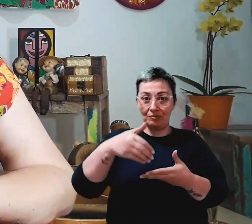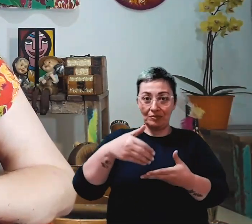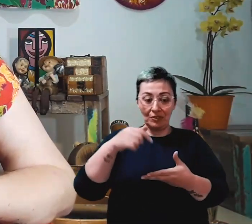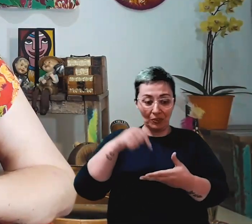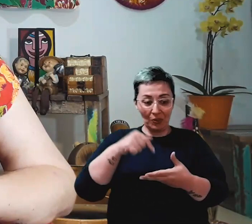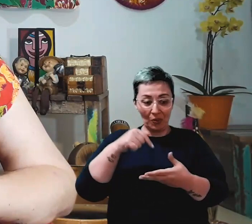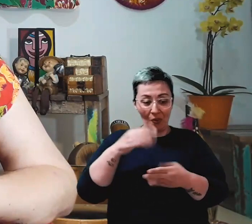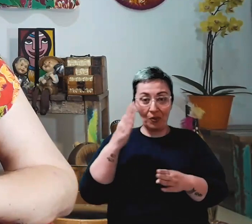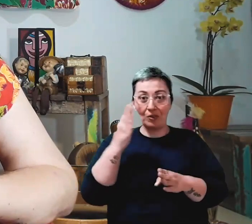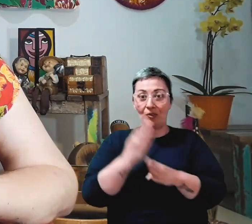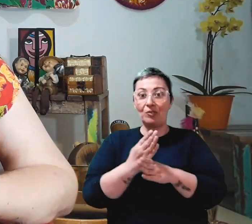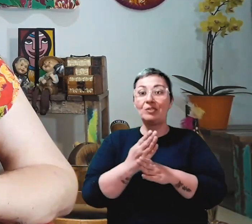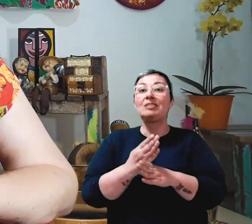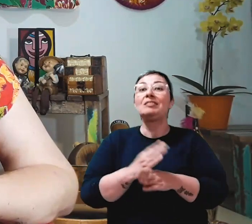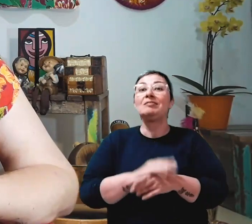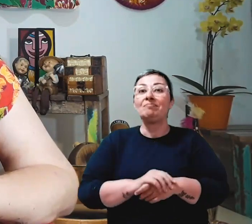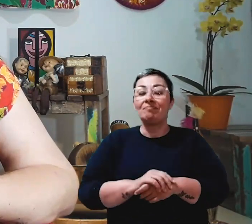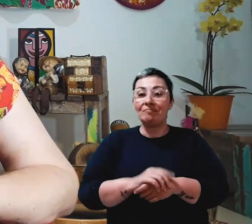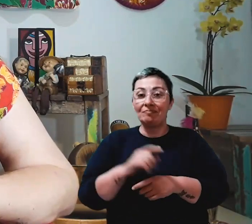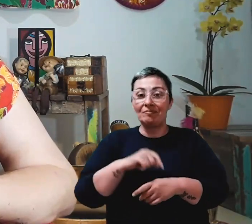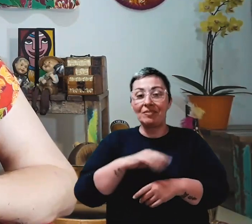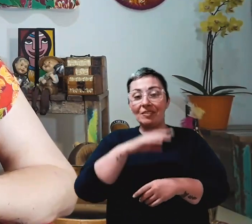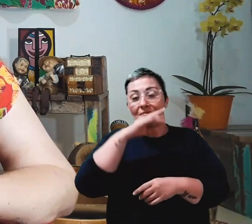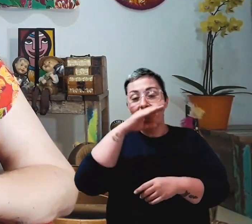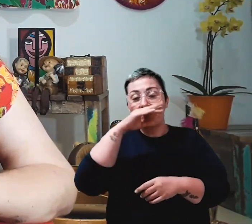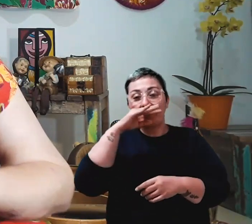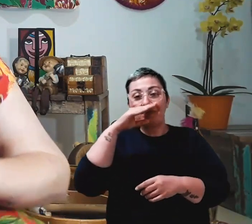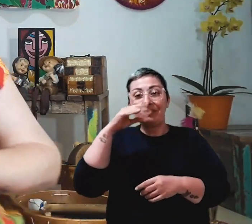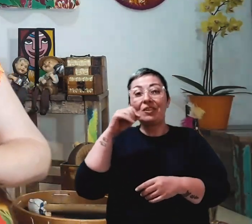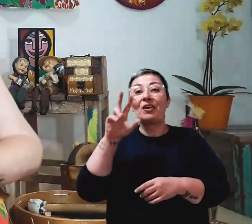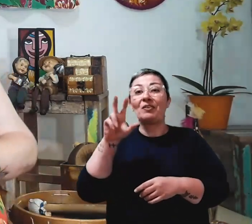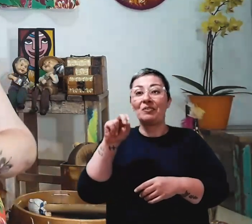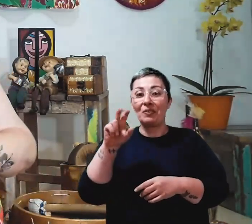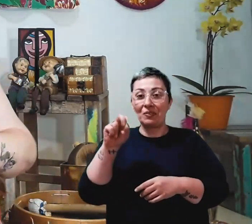o que eu encontrei. O cheirinho da minha avó.